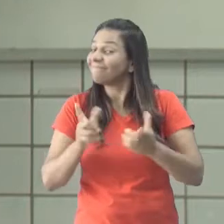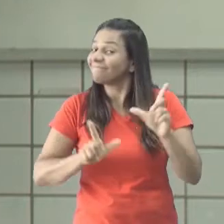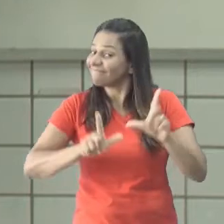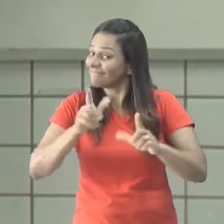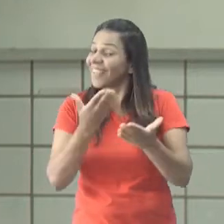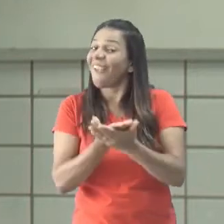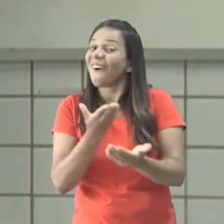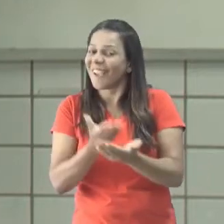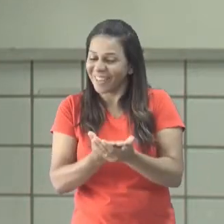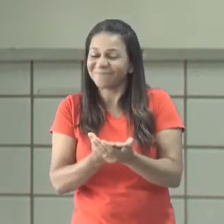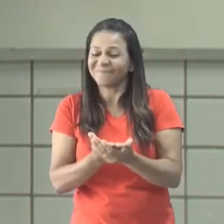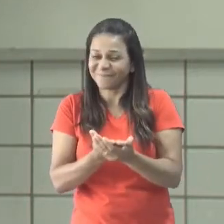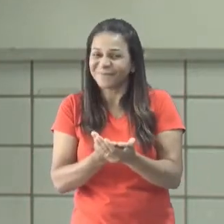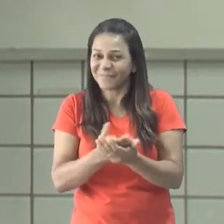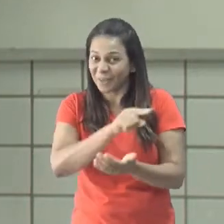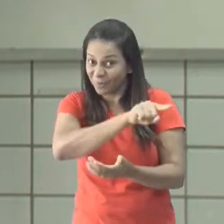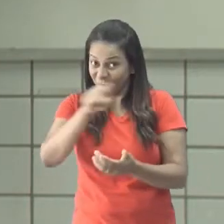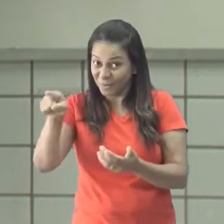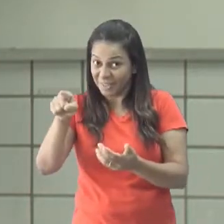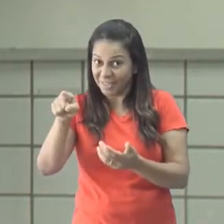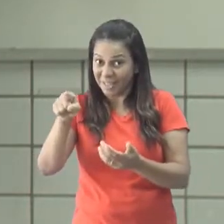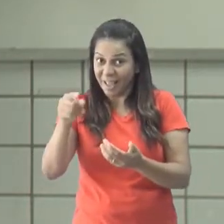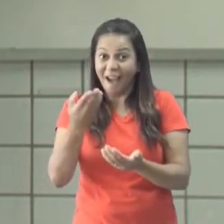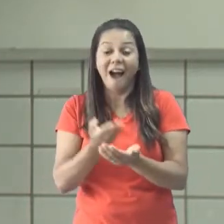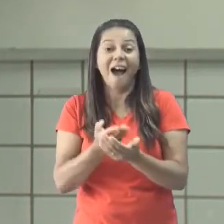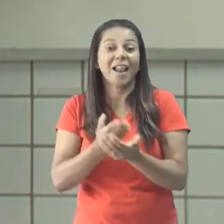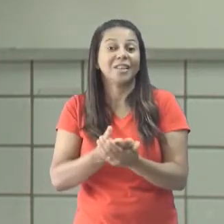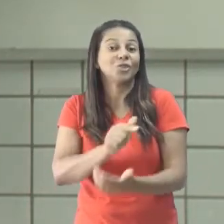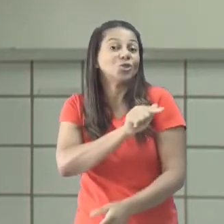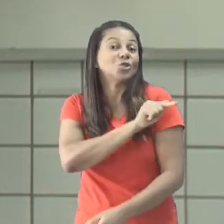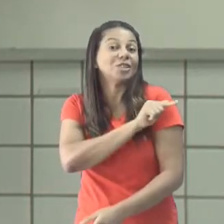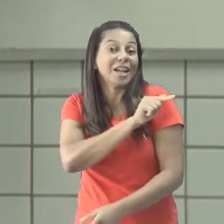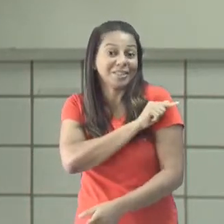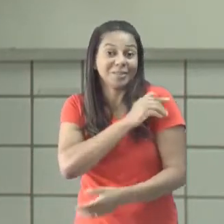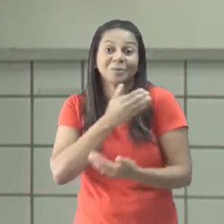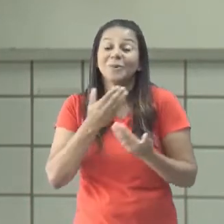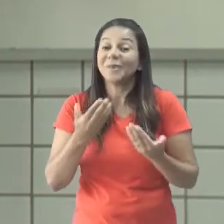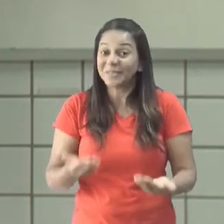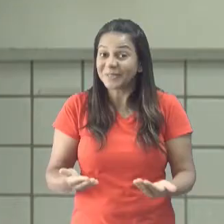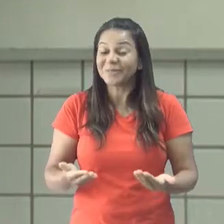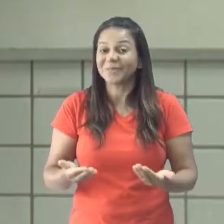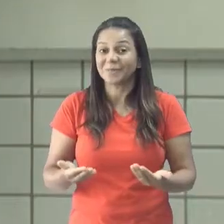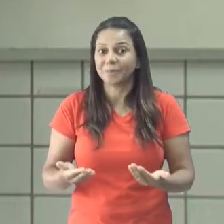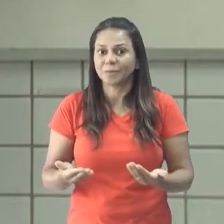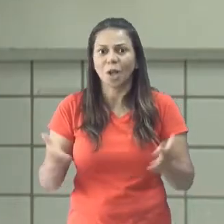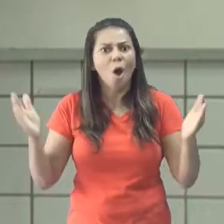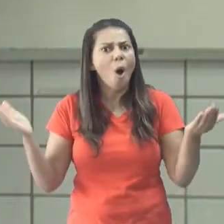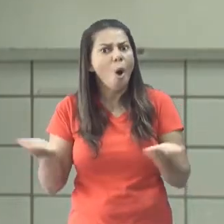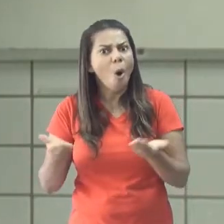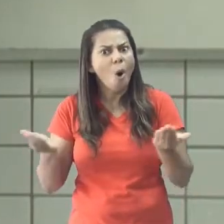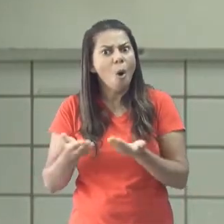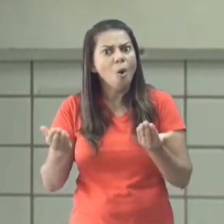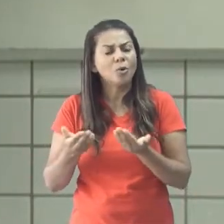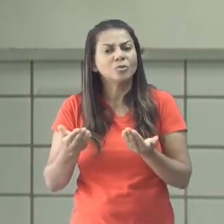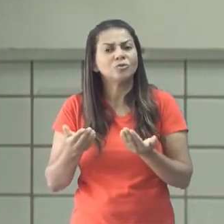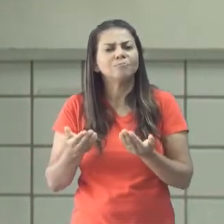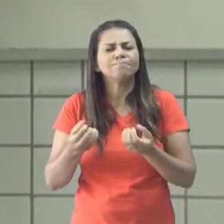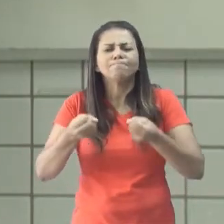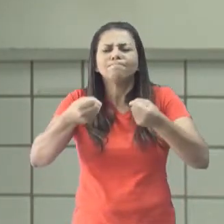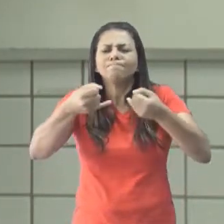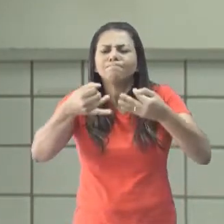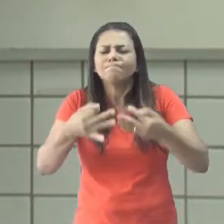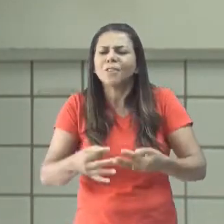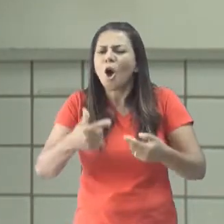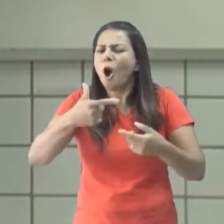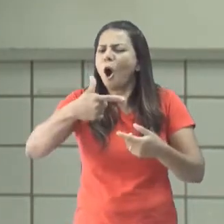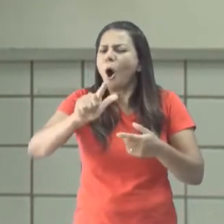nossa aula. Vocês, meus queridos alunos do sétimo ano, hoje nós falaremos de